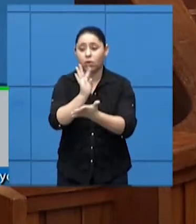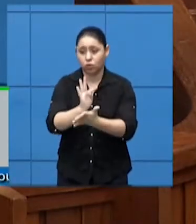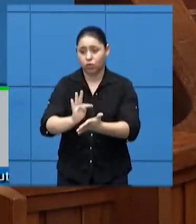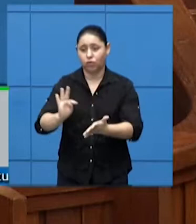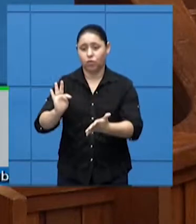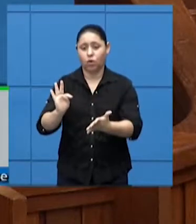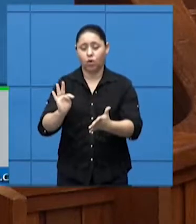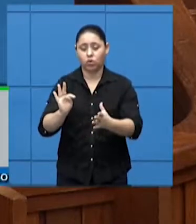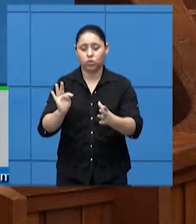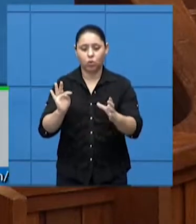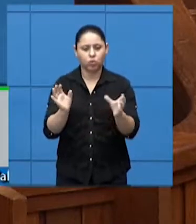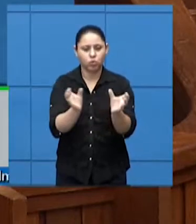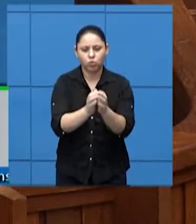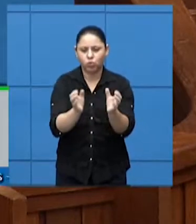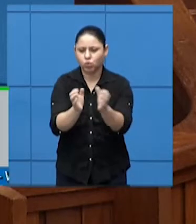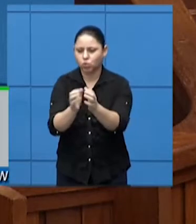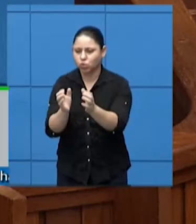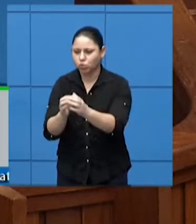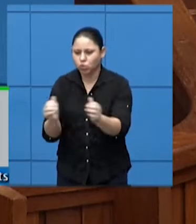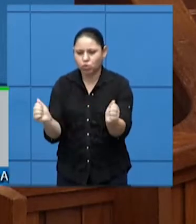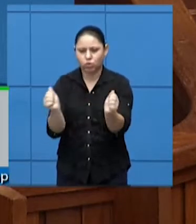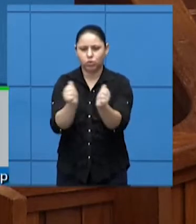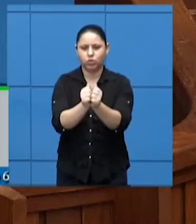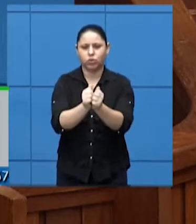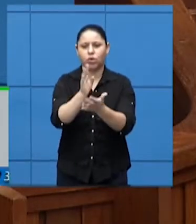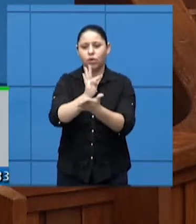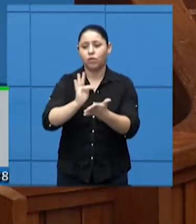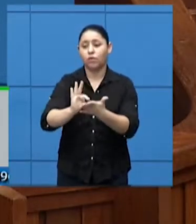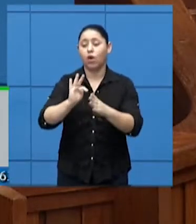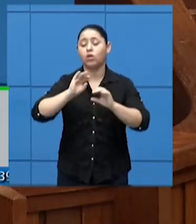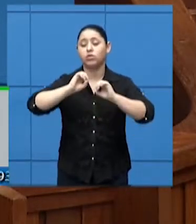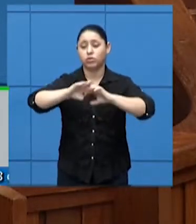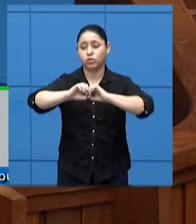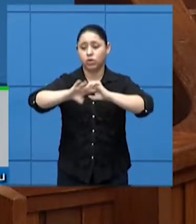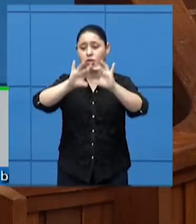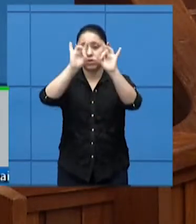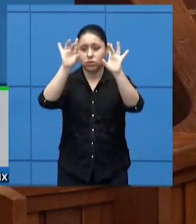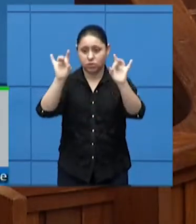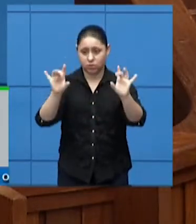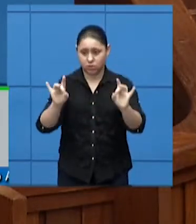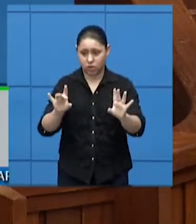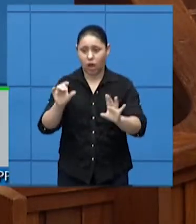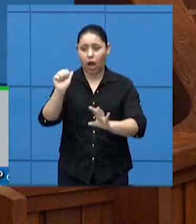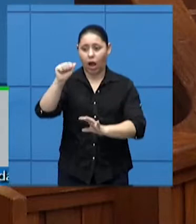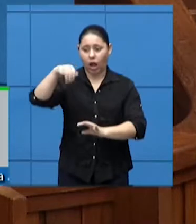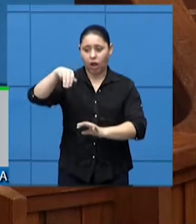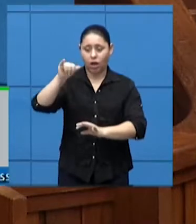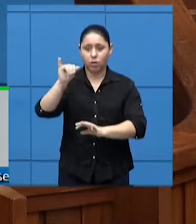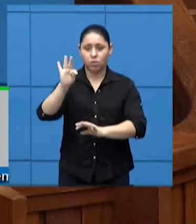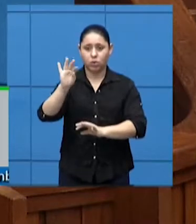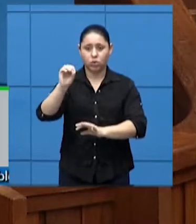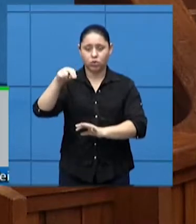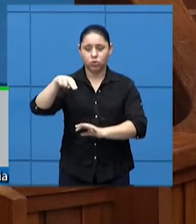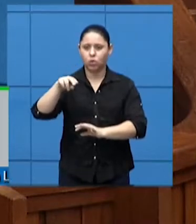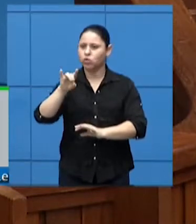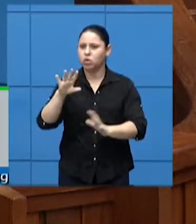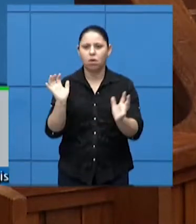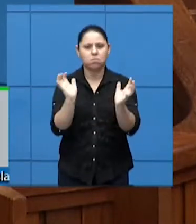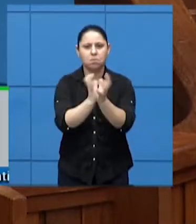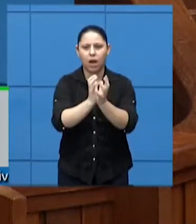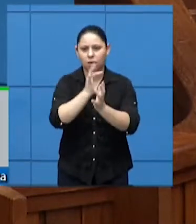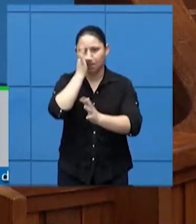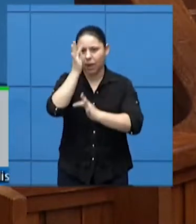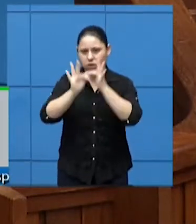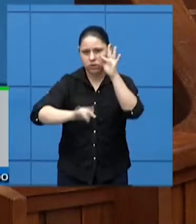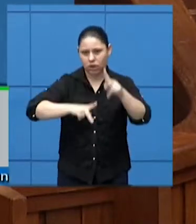uma grande rede de serviço. O Fórum de Educação Especial Hamilton Garay da Silva ele é constituído não só pela APAE